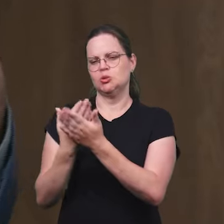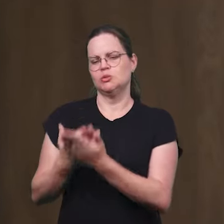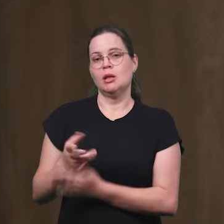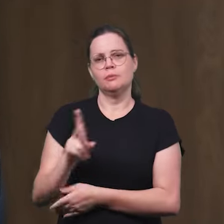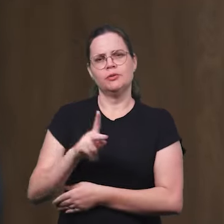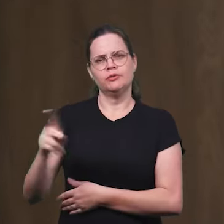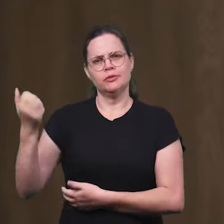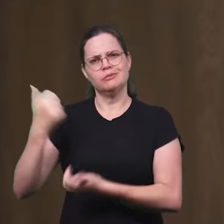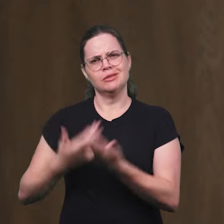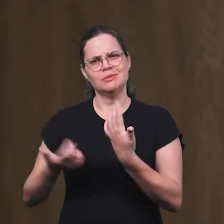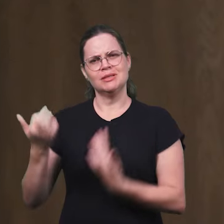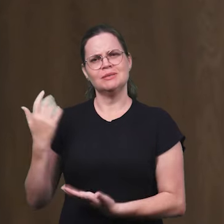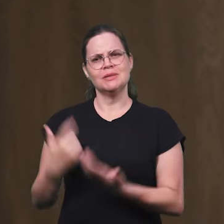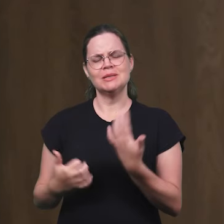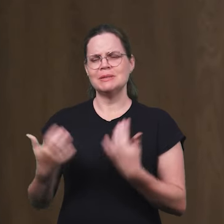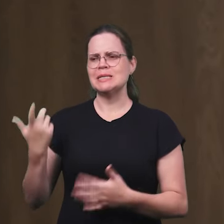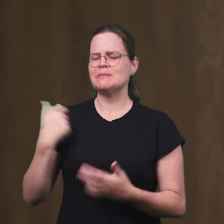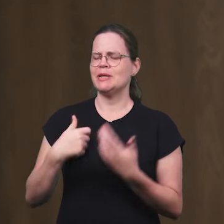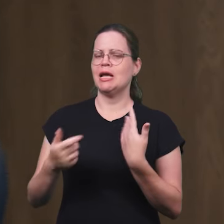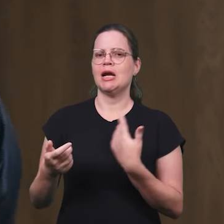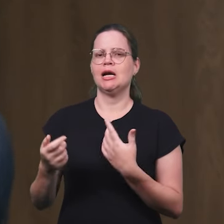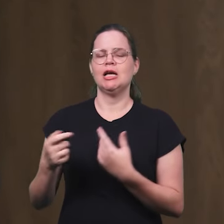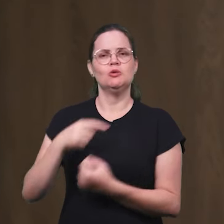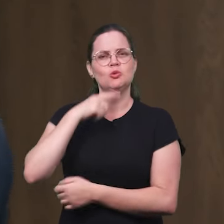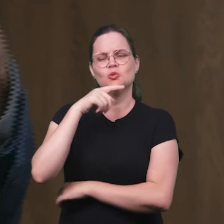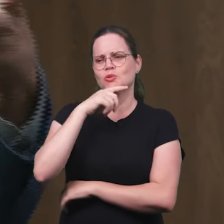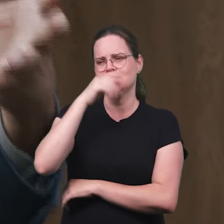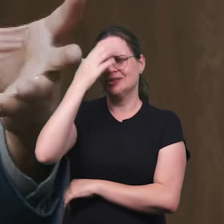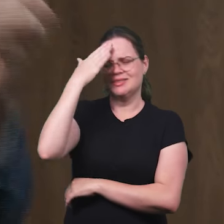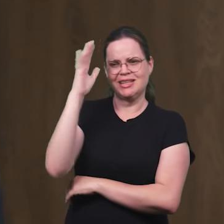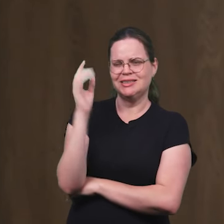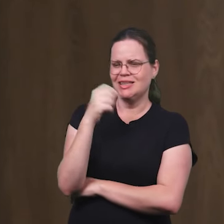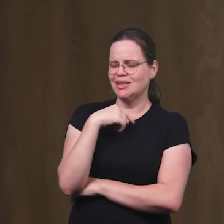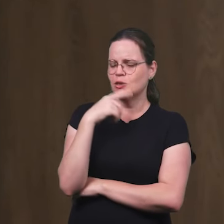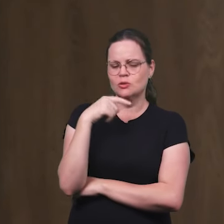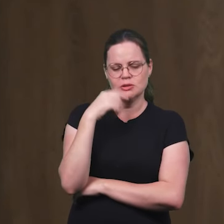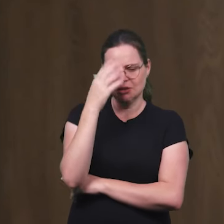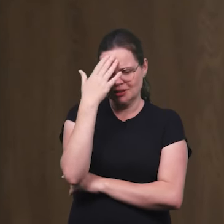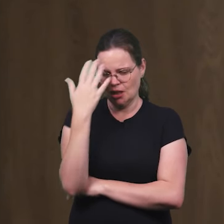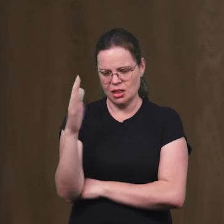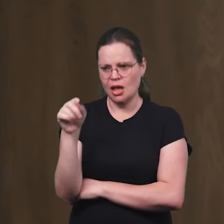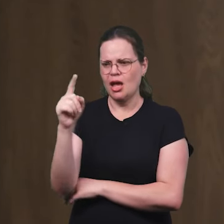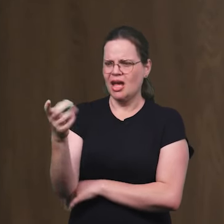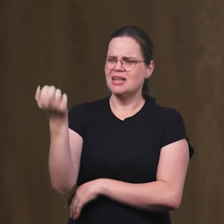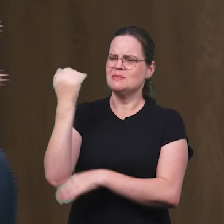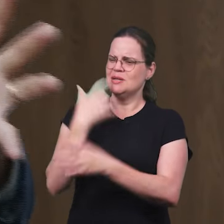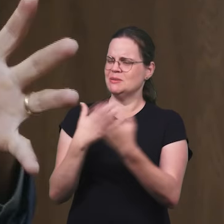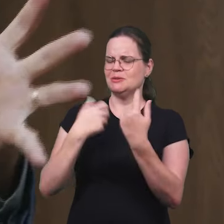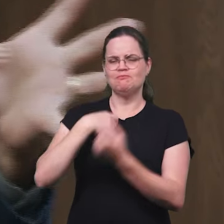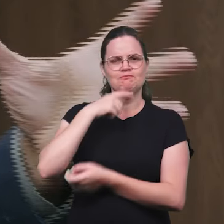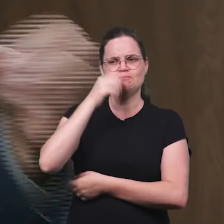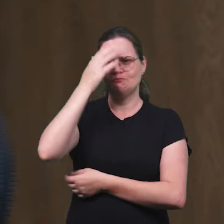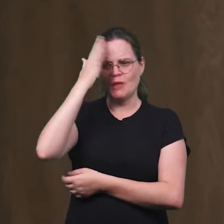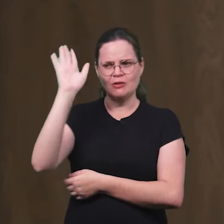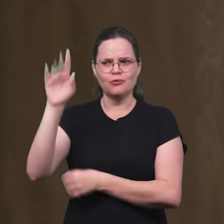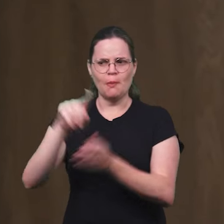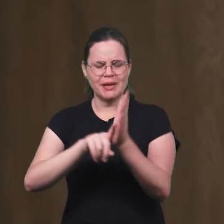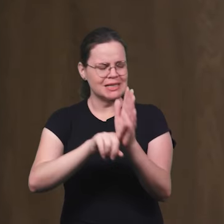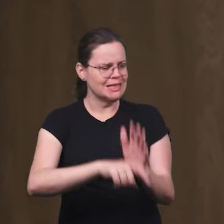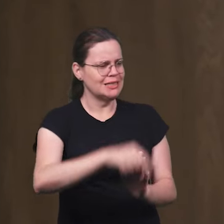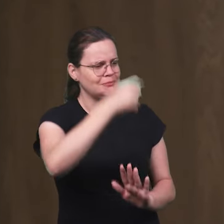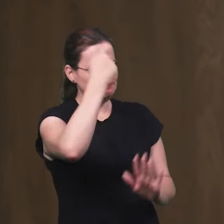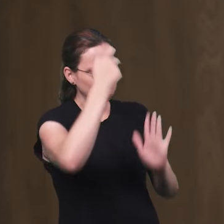não conseguiu, da forma que ele transmitiu, explicar para você o conteúdo. Então, você pode usar a